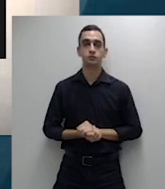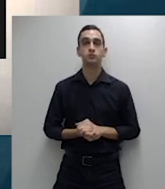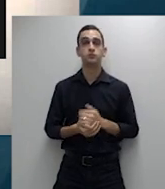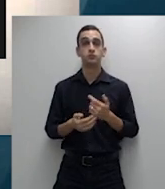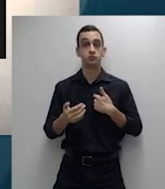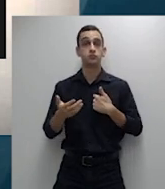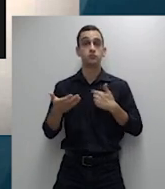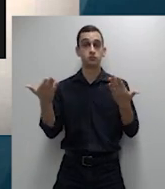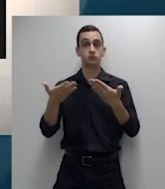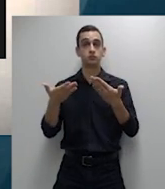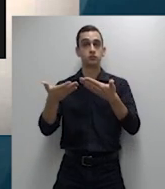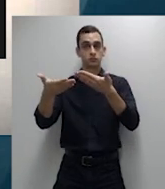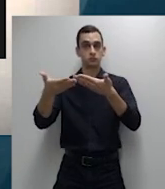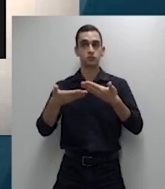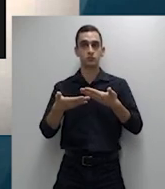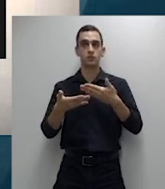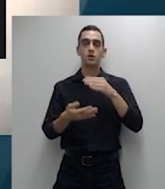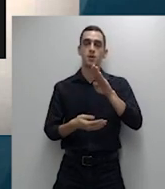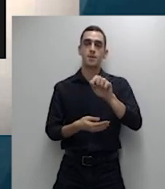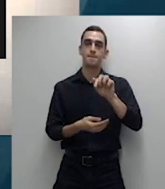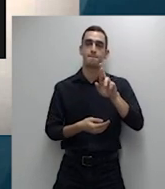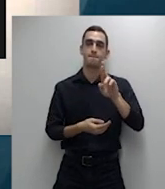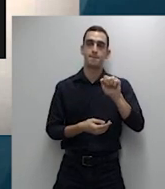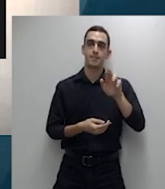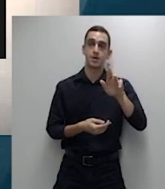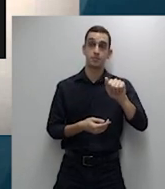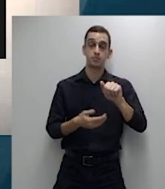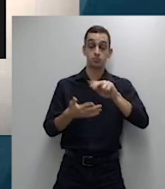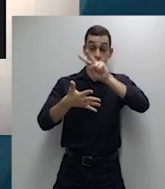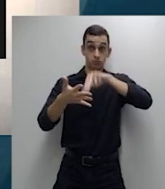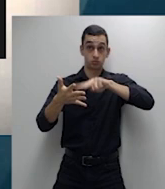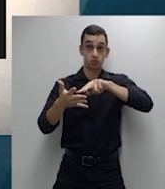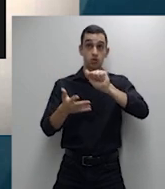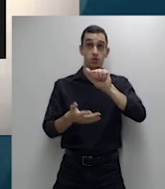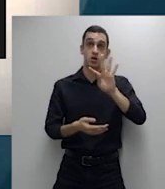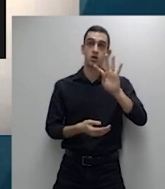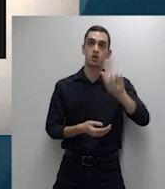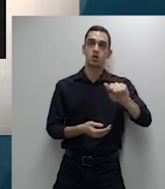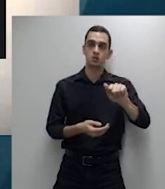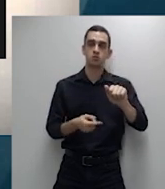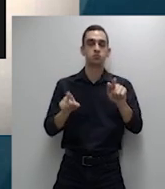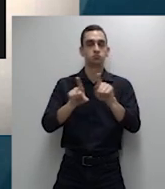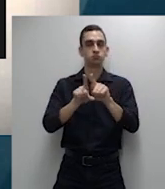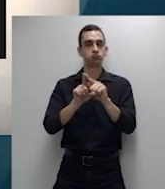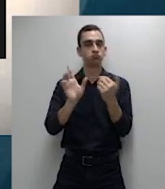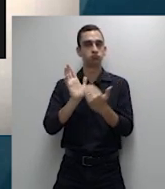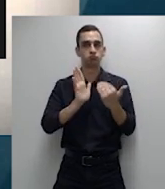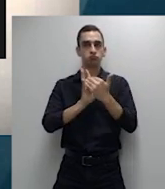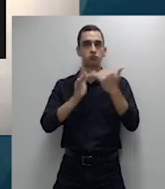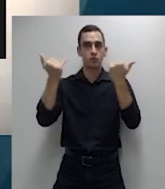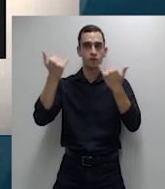Bárbara para as leitura da ata e as relações necessárias